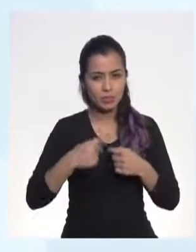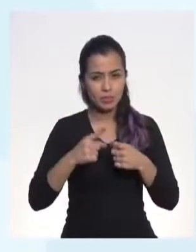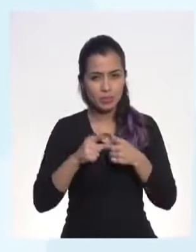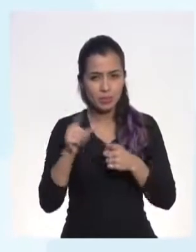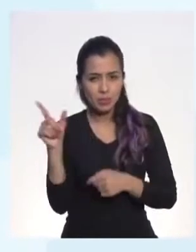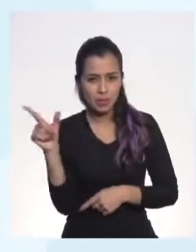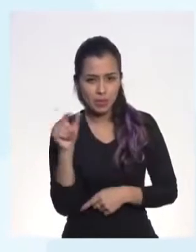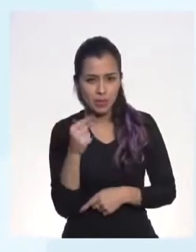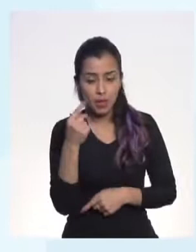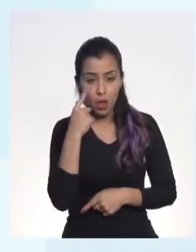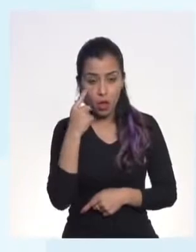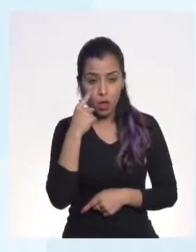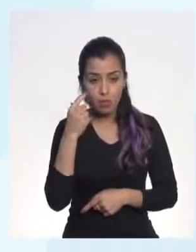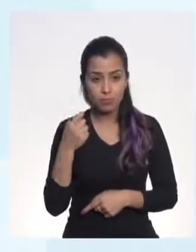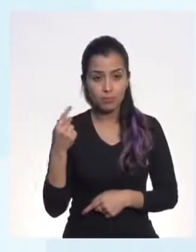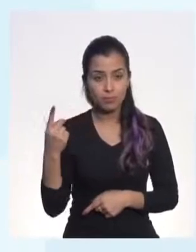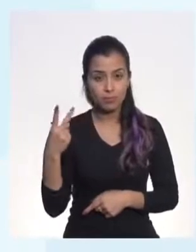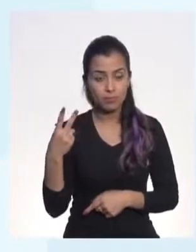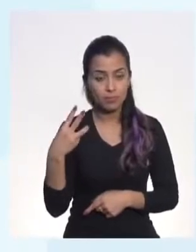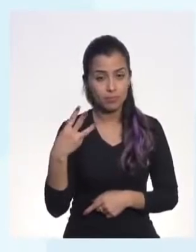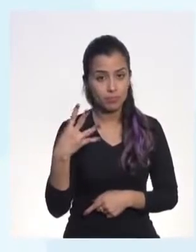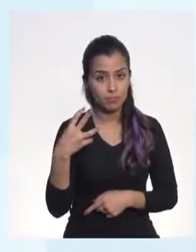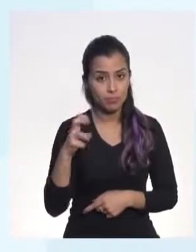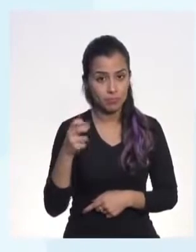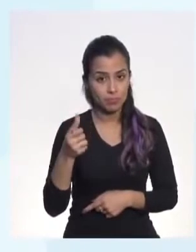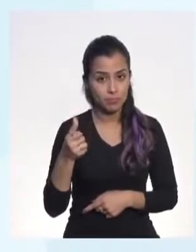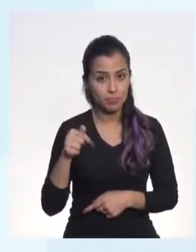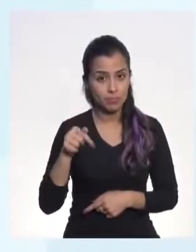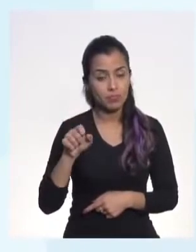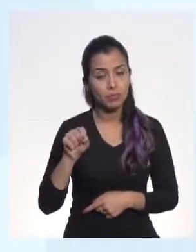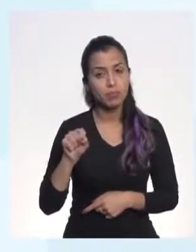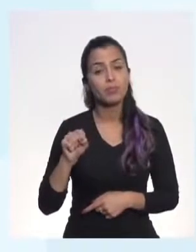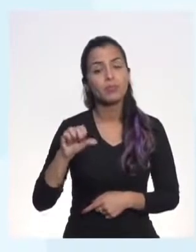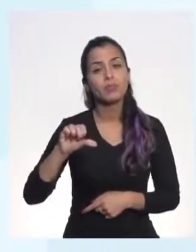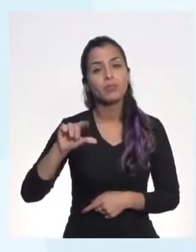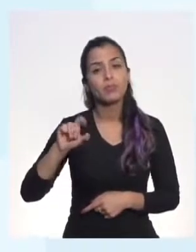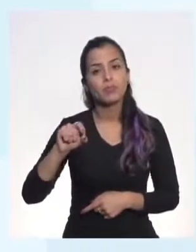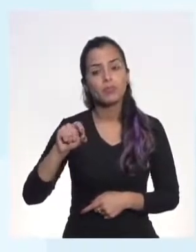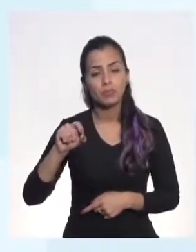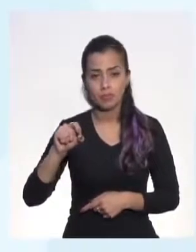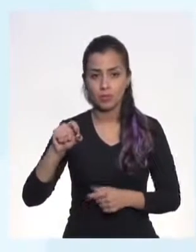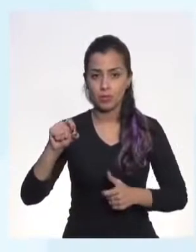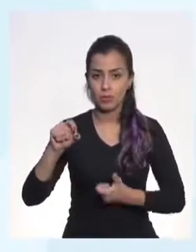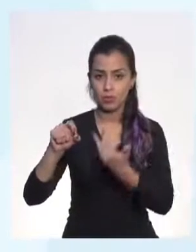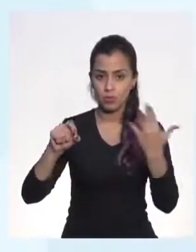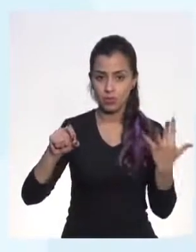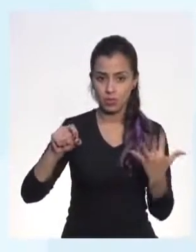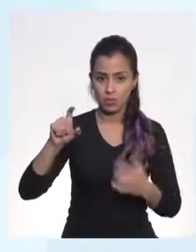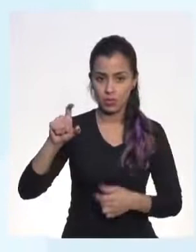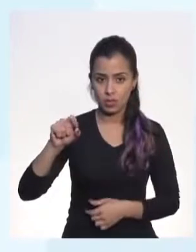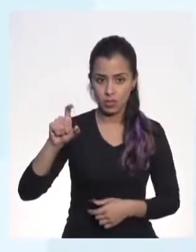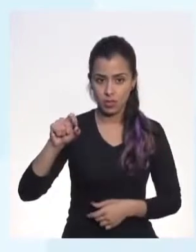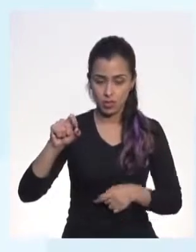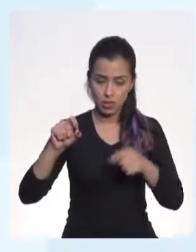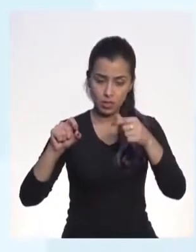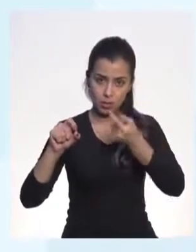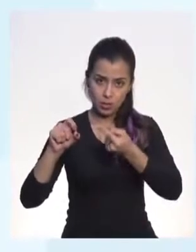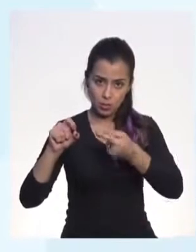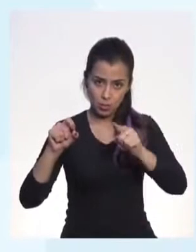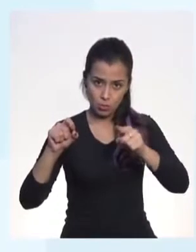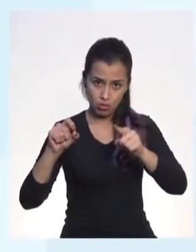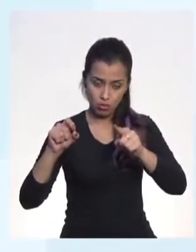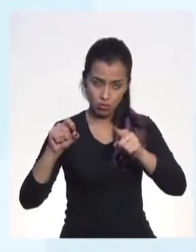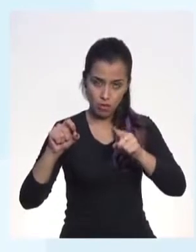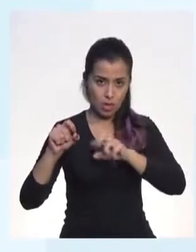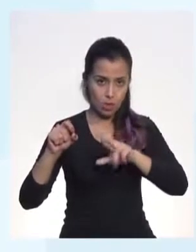um dois três quatro cinco seis sete oito nove dez a última não conta porque ela não é sílaba